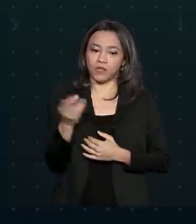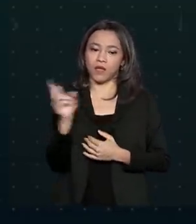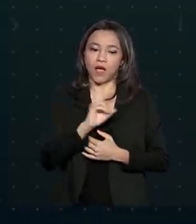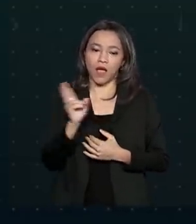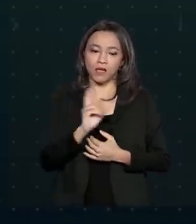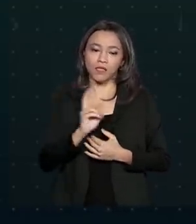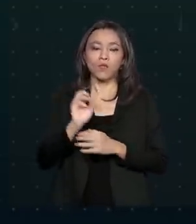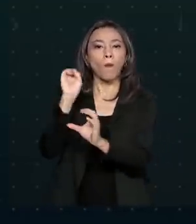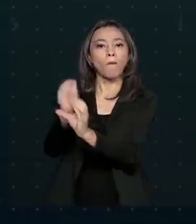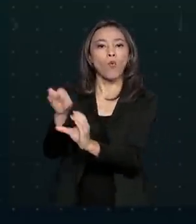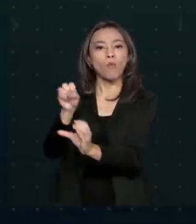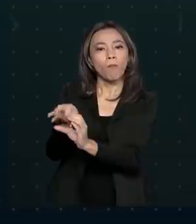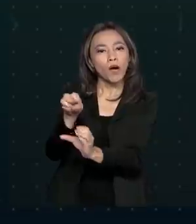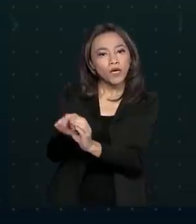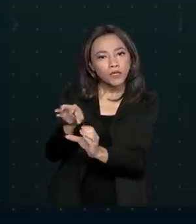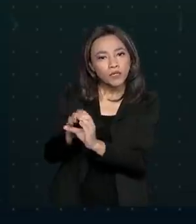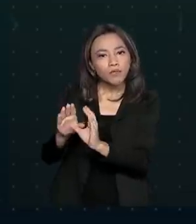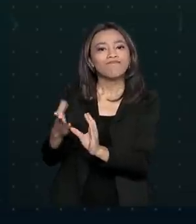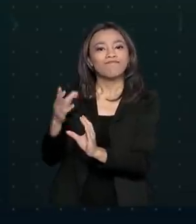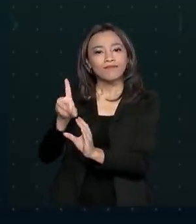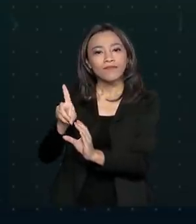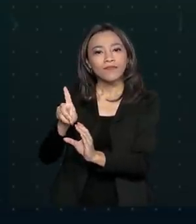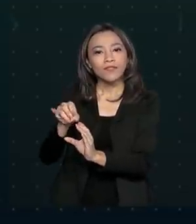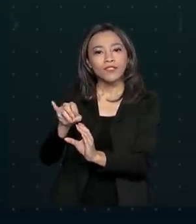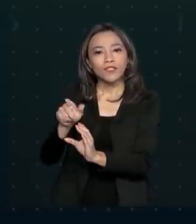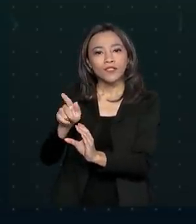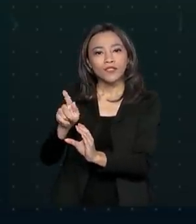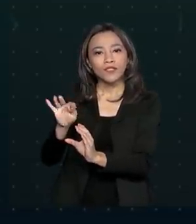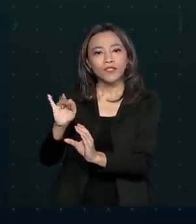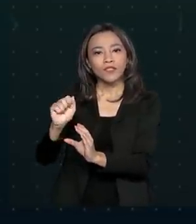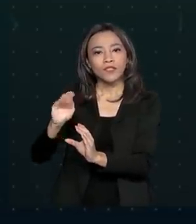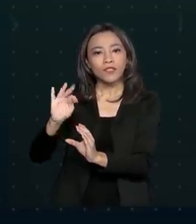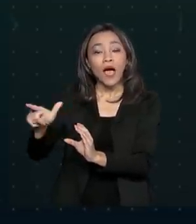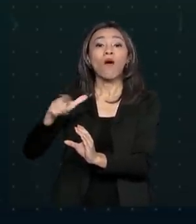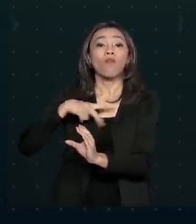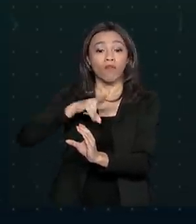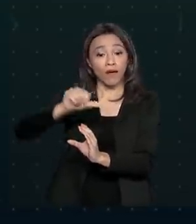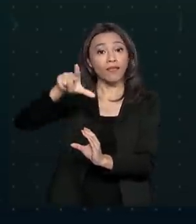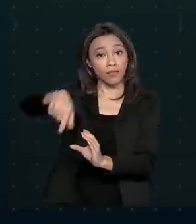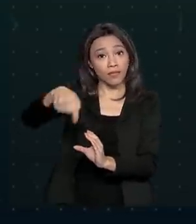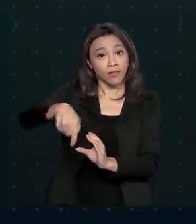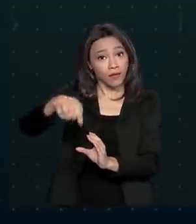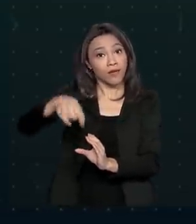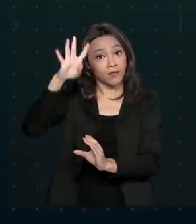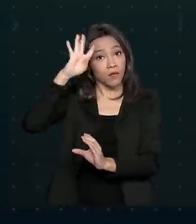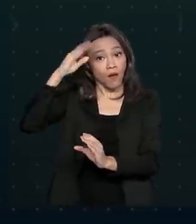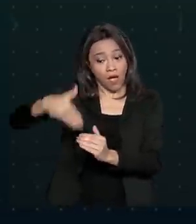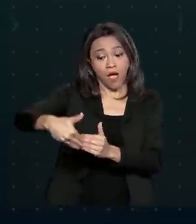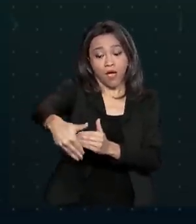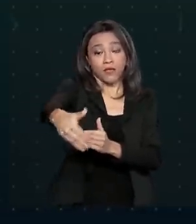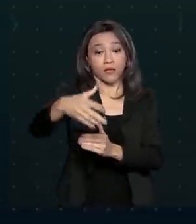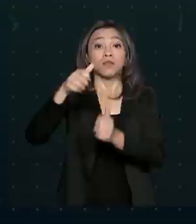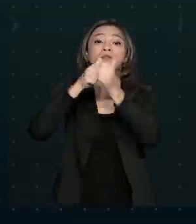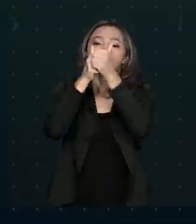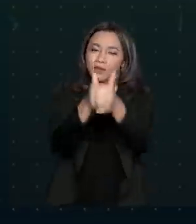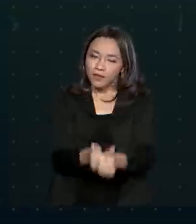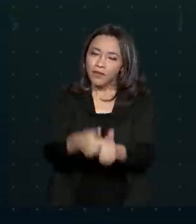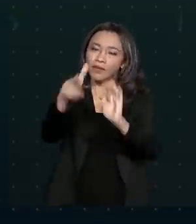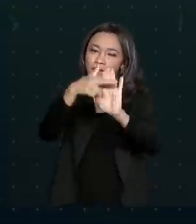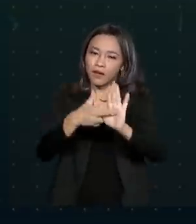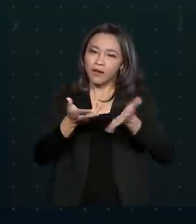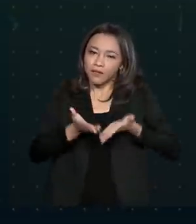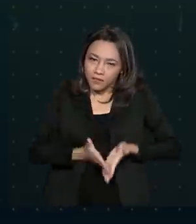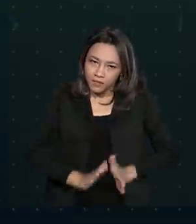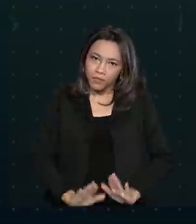social digital aberta pela Caixa vai ter o crédito a partir desta quarta-feira, também de acordo com a data de nascimento,